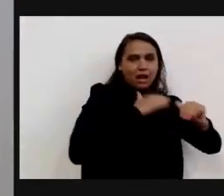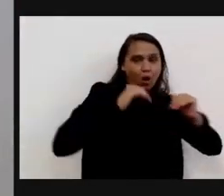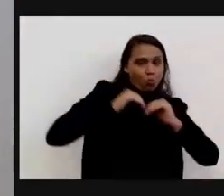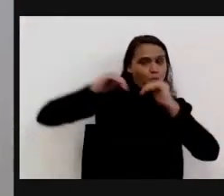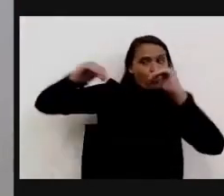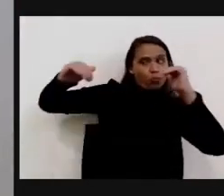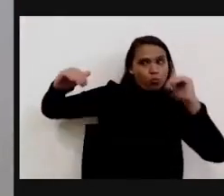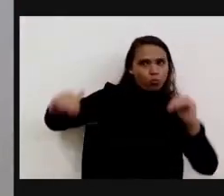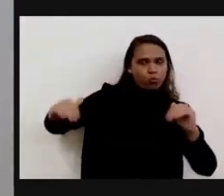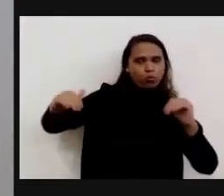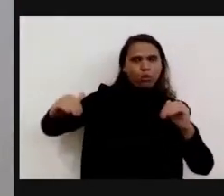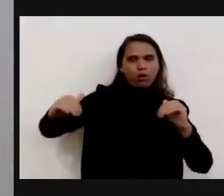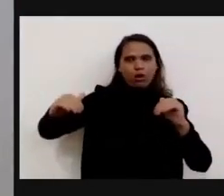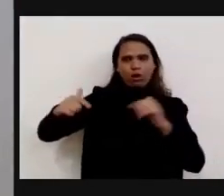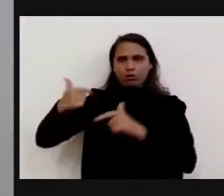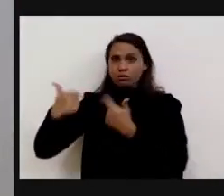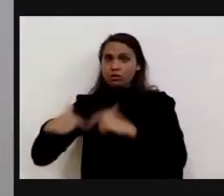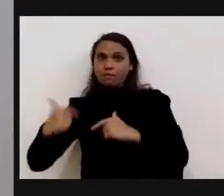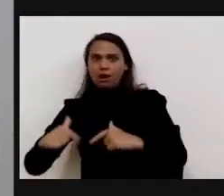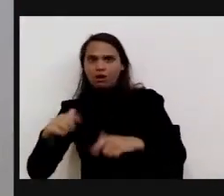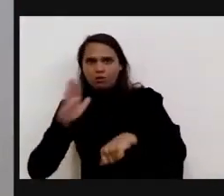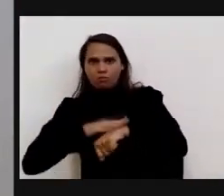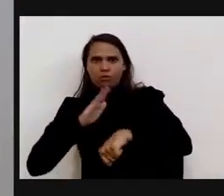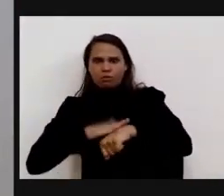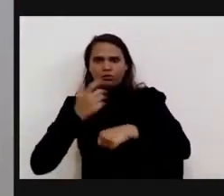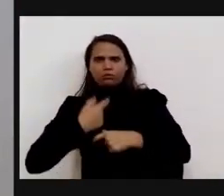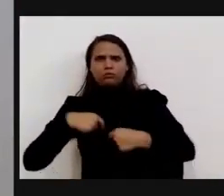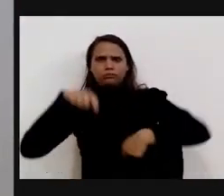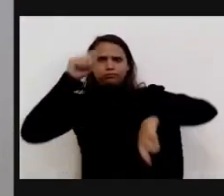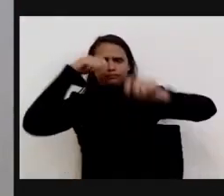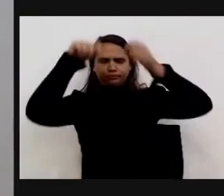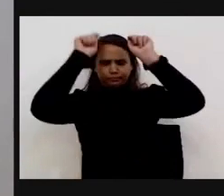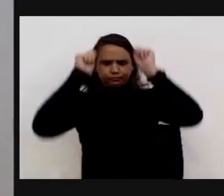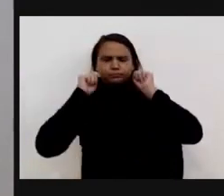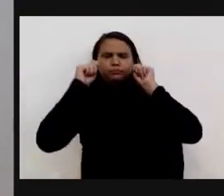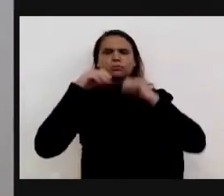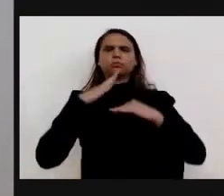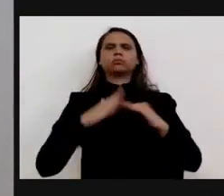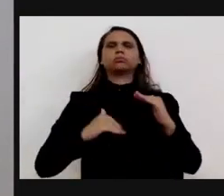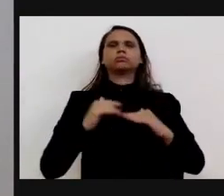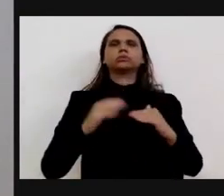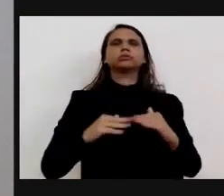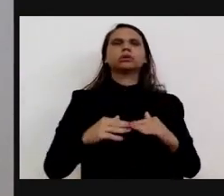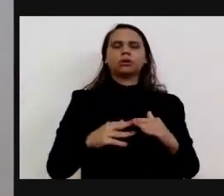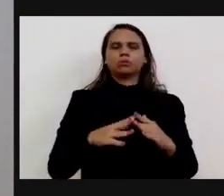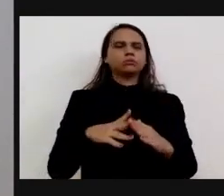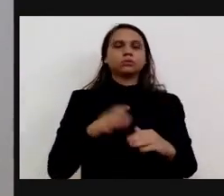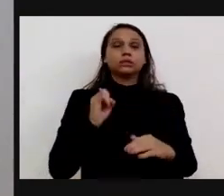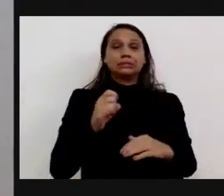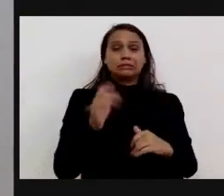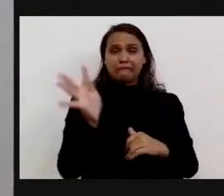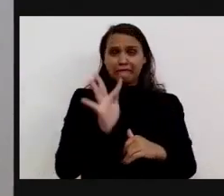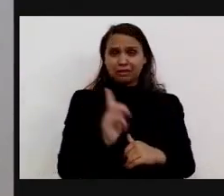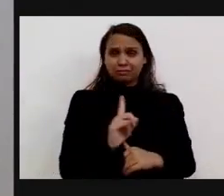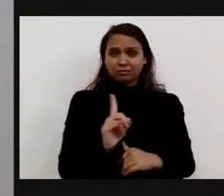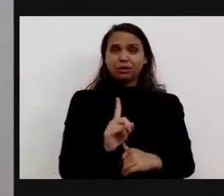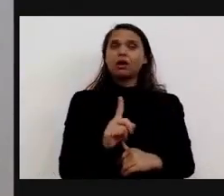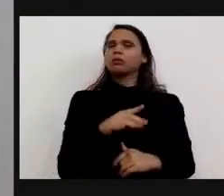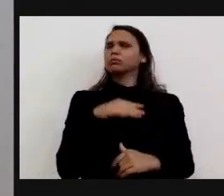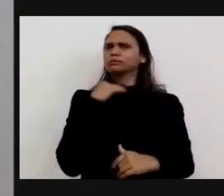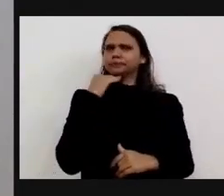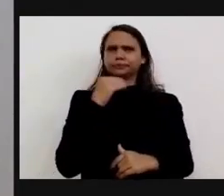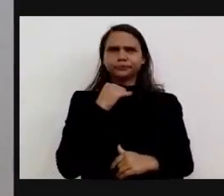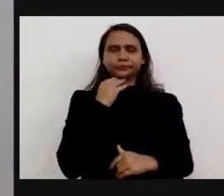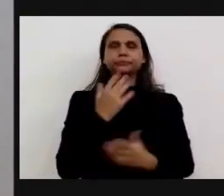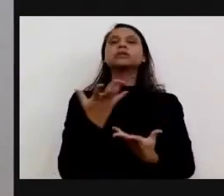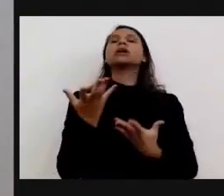eu boto chapeuzinho do profissional tô aqui para trabalhar eu sou profissional se eu tô feliz ou não me interessa tenho que